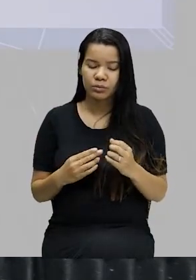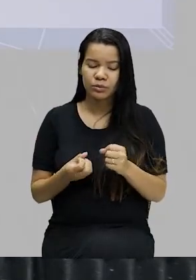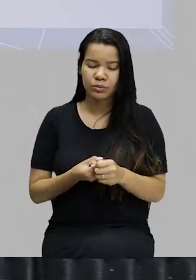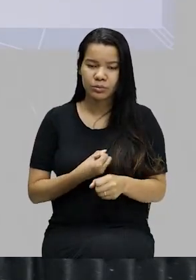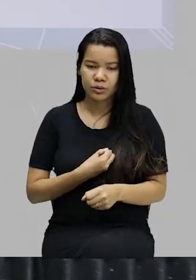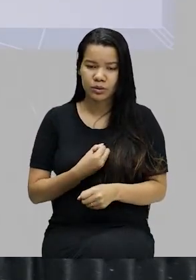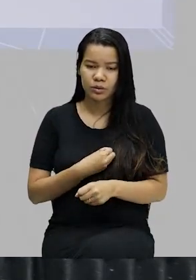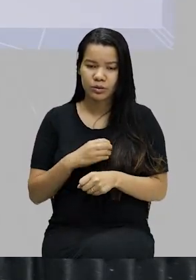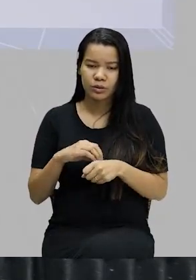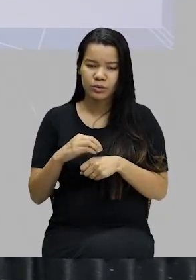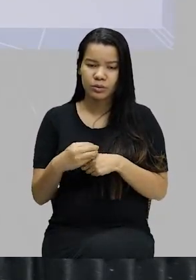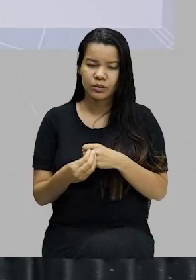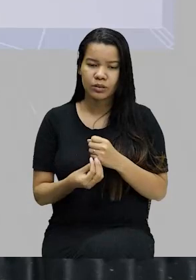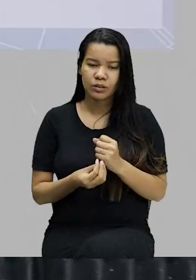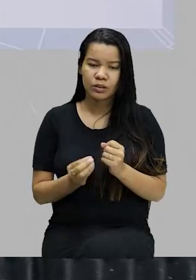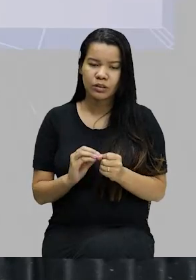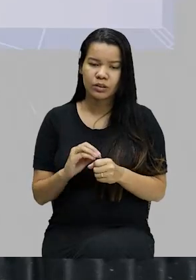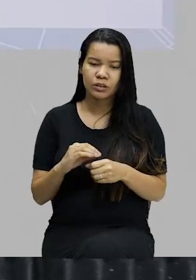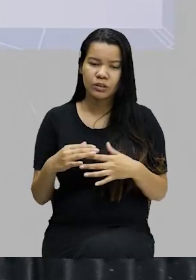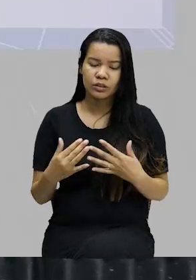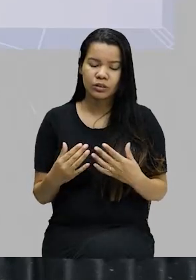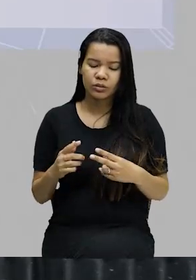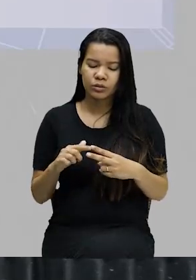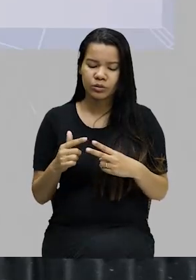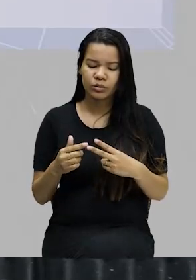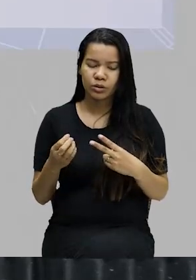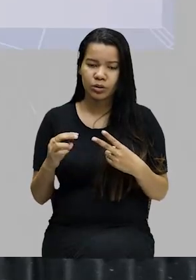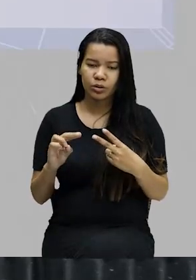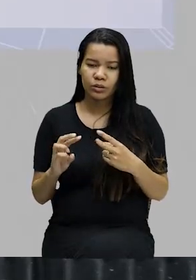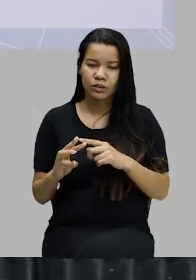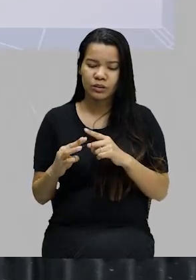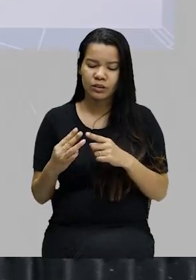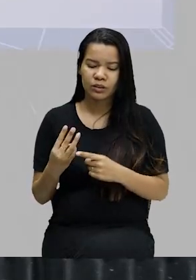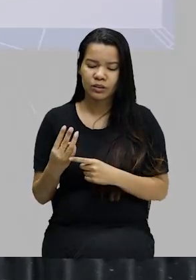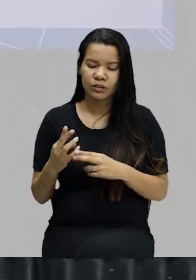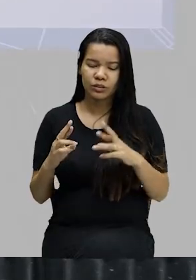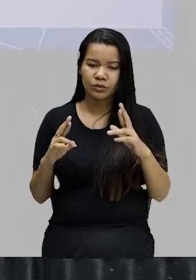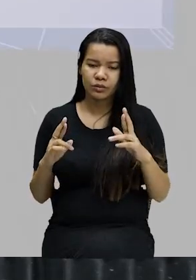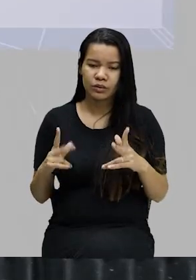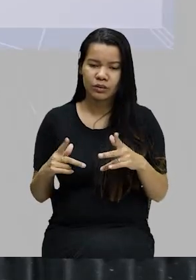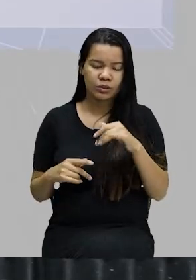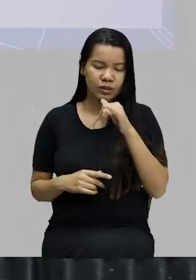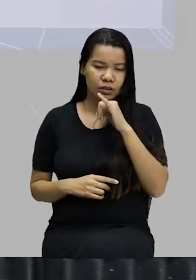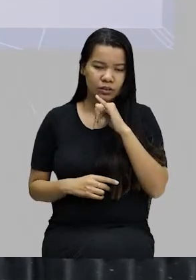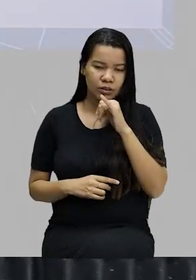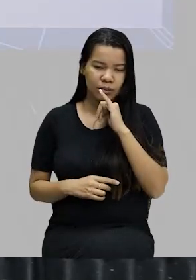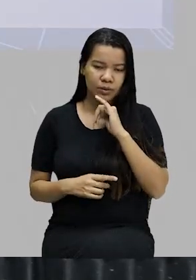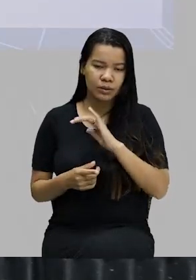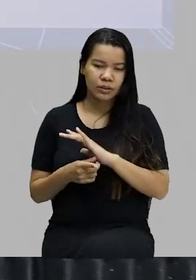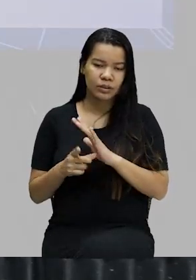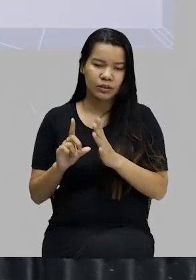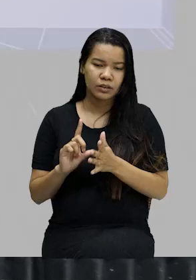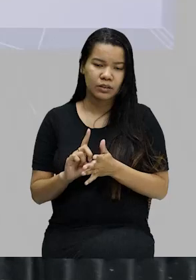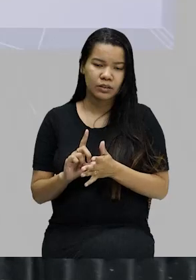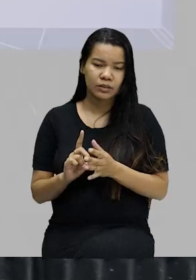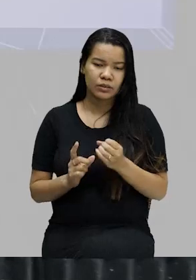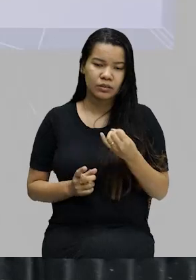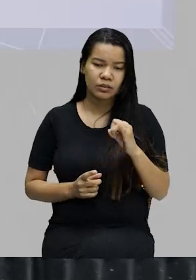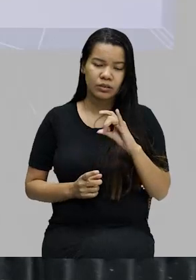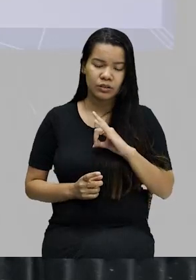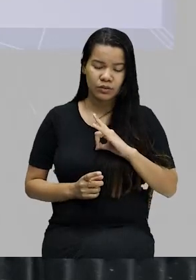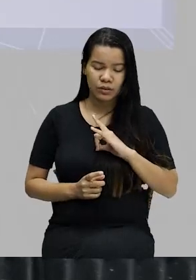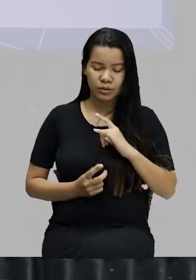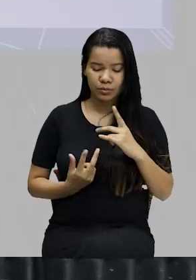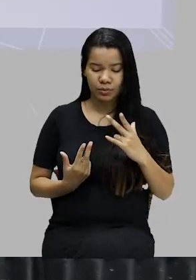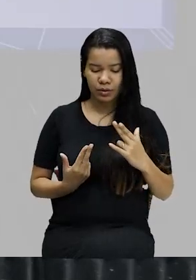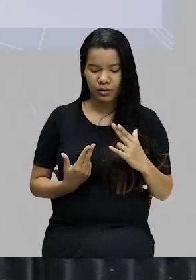Então, 2, 3 gases diferentes, como no exemplo anterior. Se esses gases estiverem no mesmo